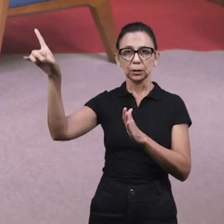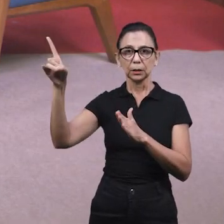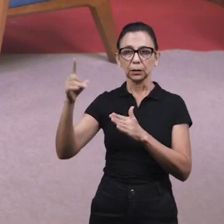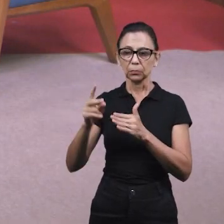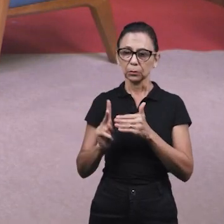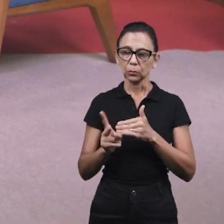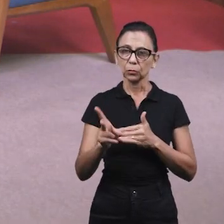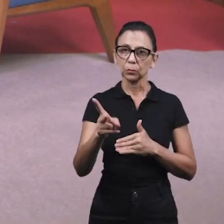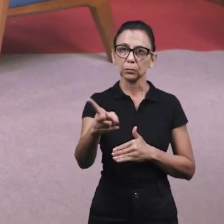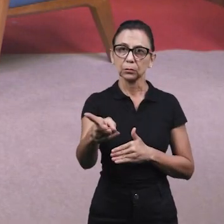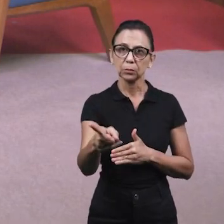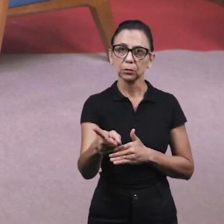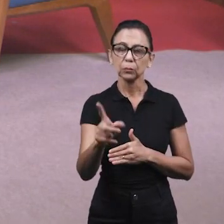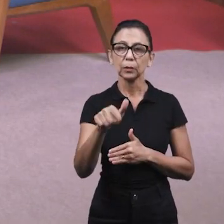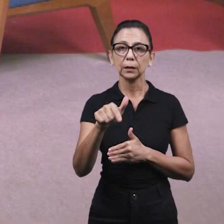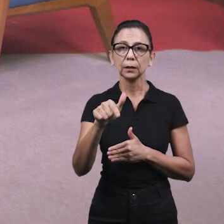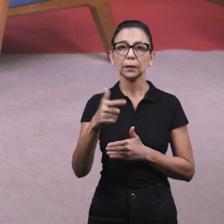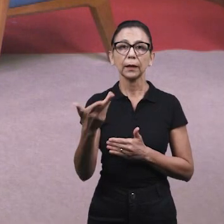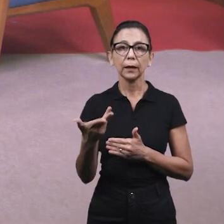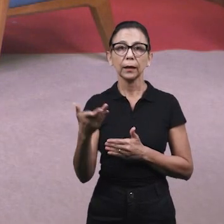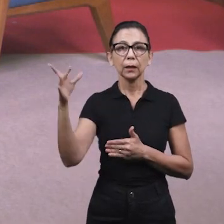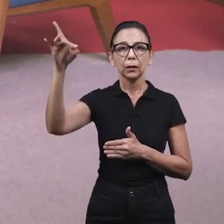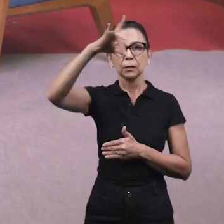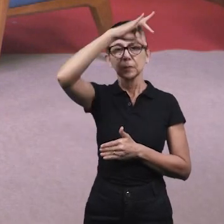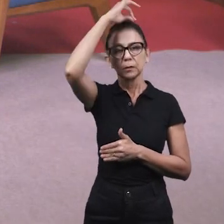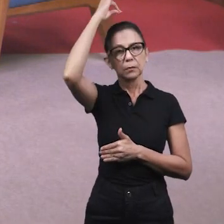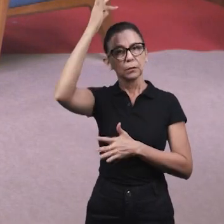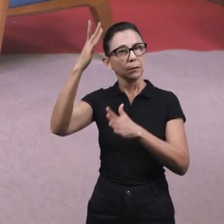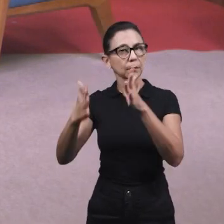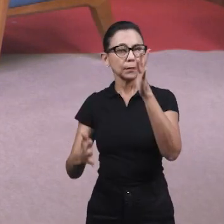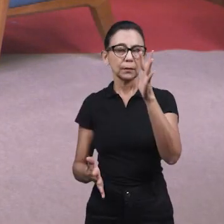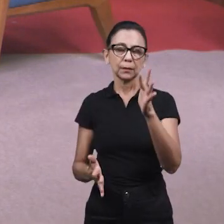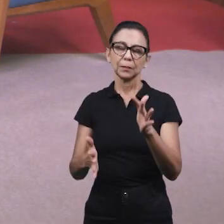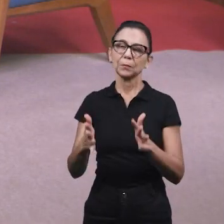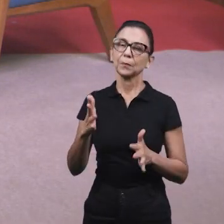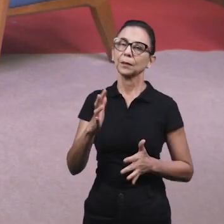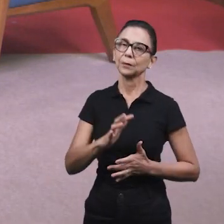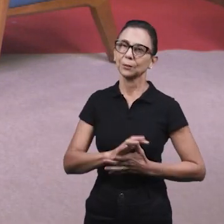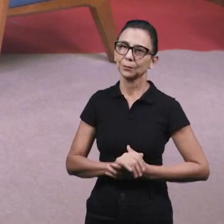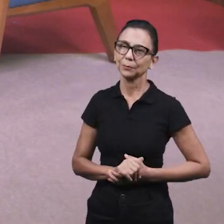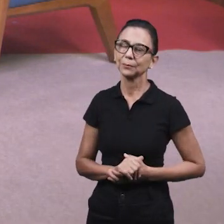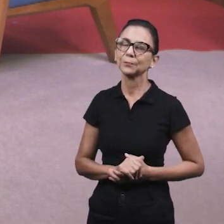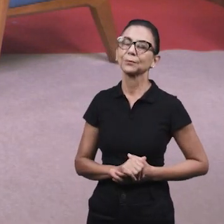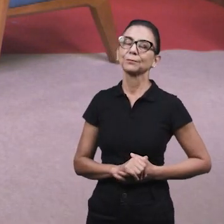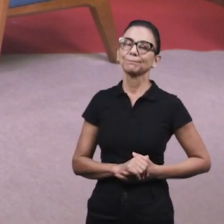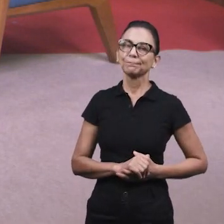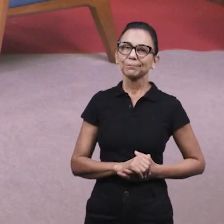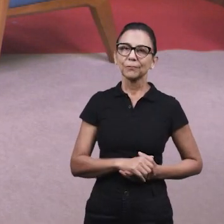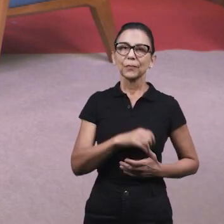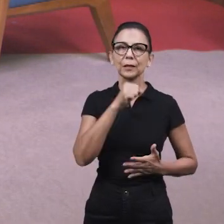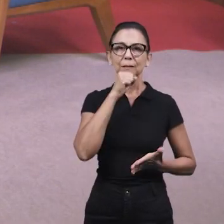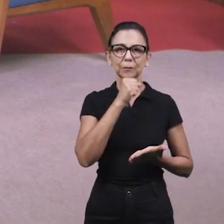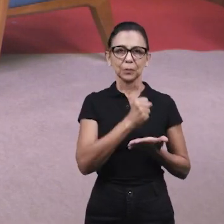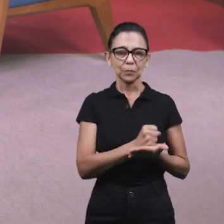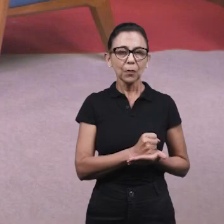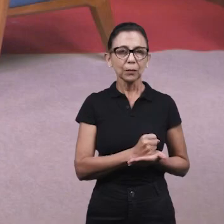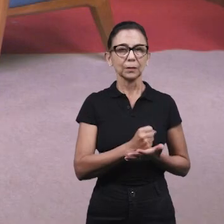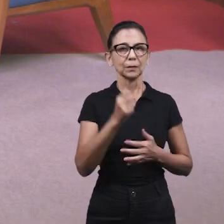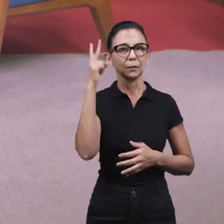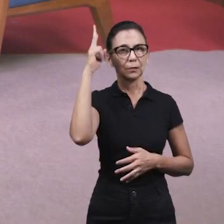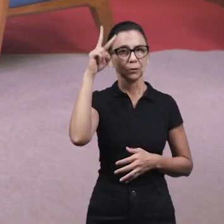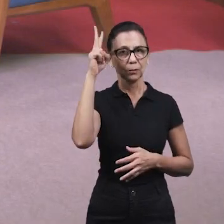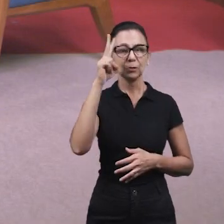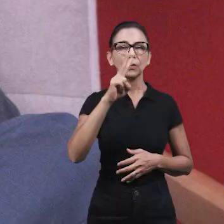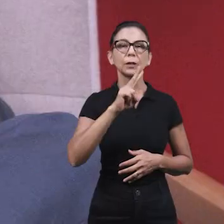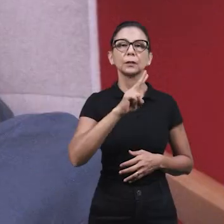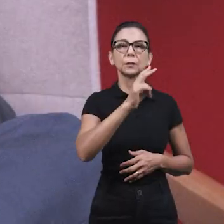paralelo profético entre a igreja e Israel no Velho Testamento, isso é notável. Por isso que, à